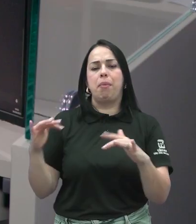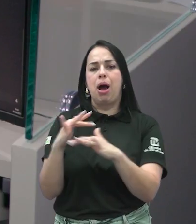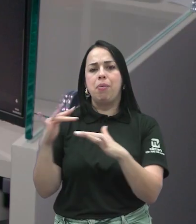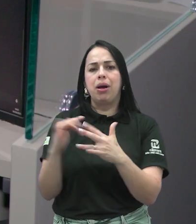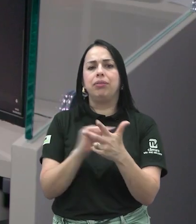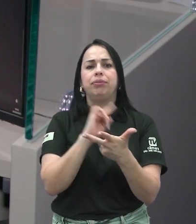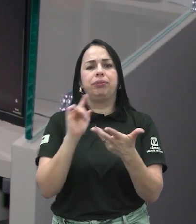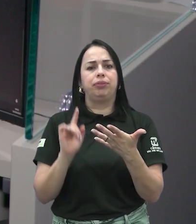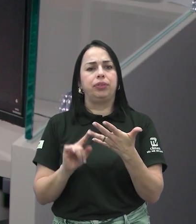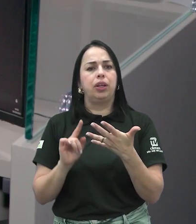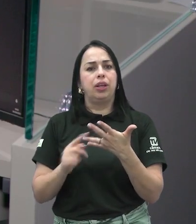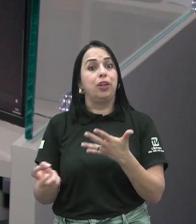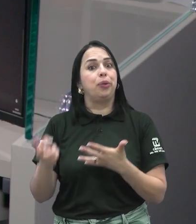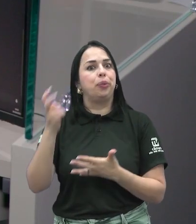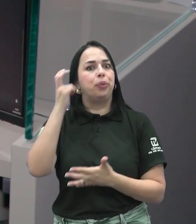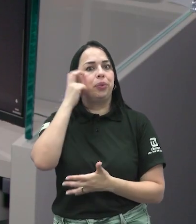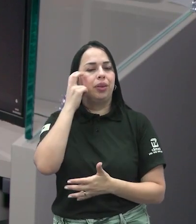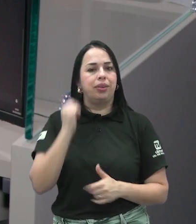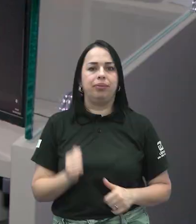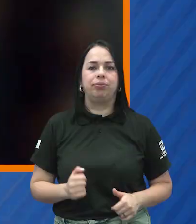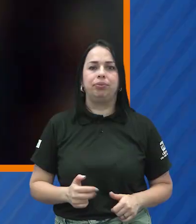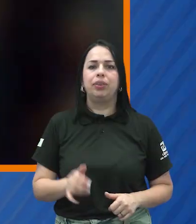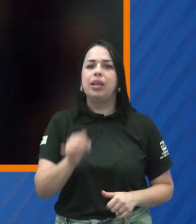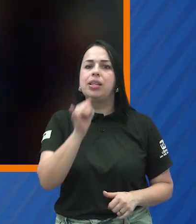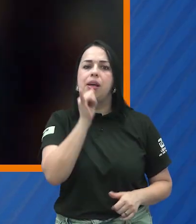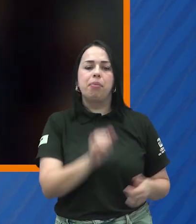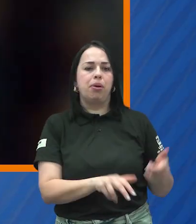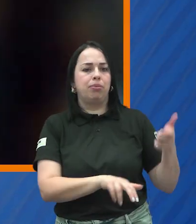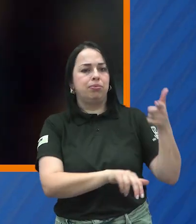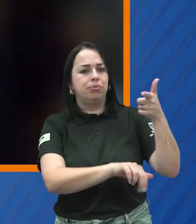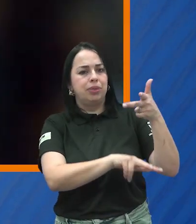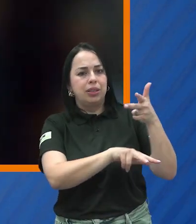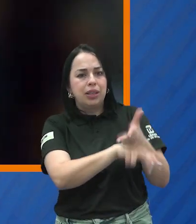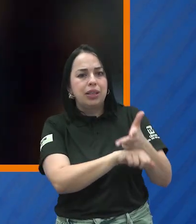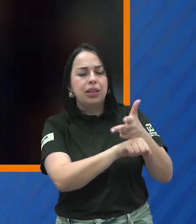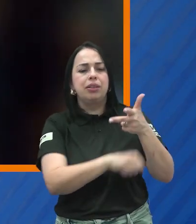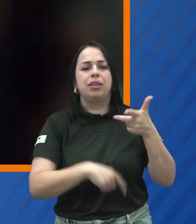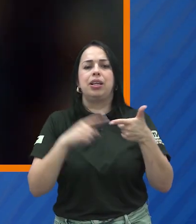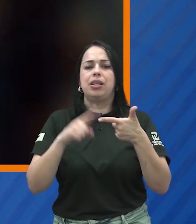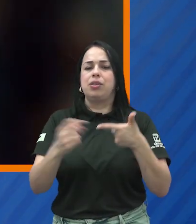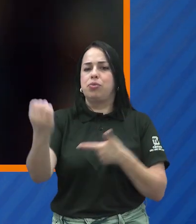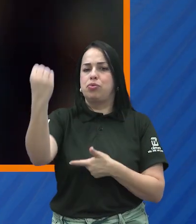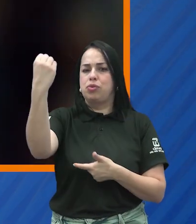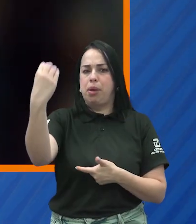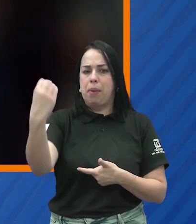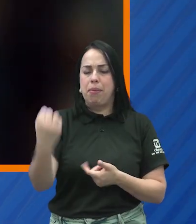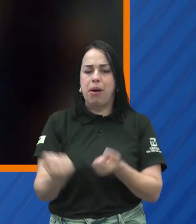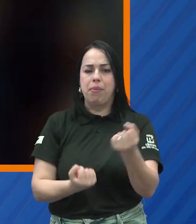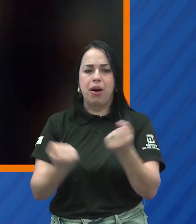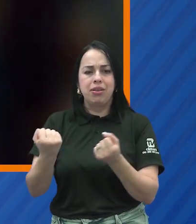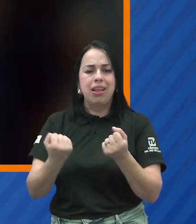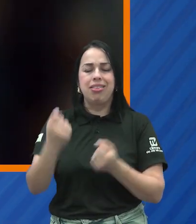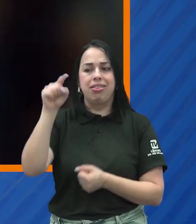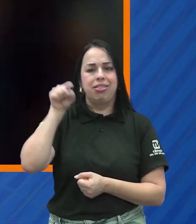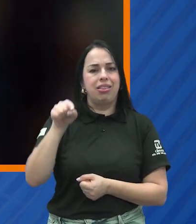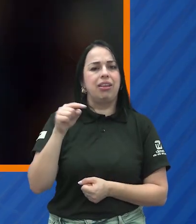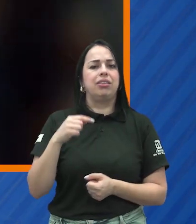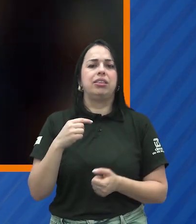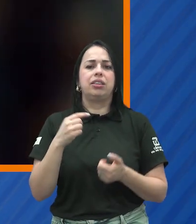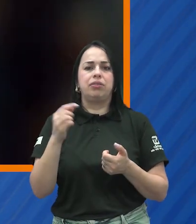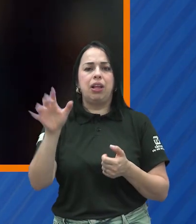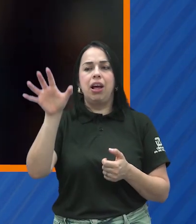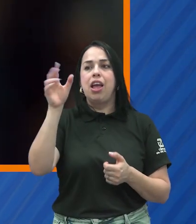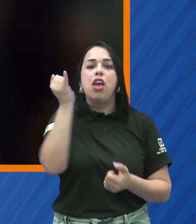saúde, mobilidade urbana e cultura. As câmeras de monitoramento, semáforos inteligentes, que